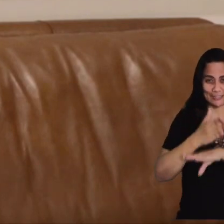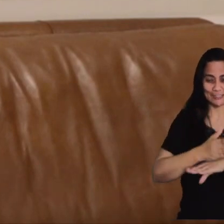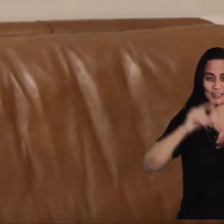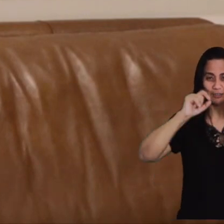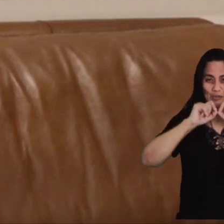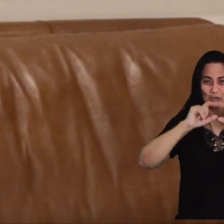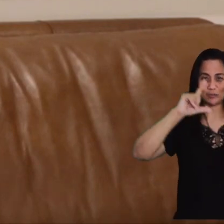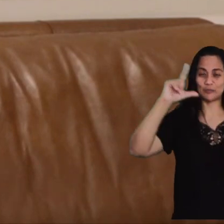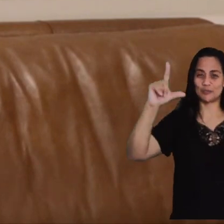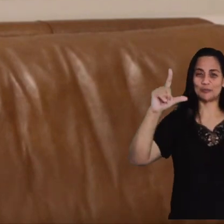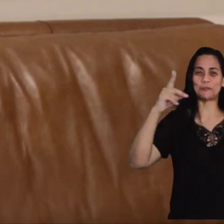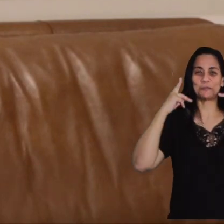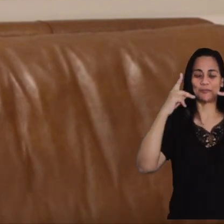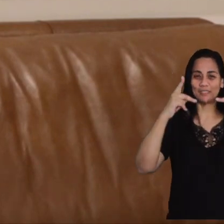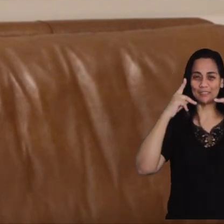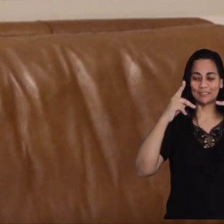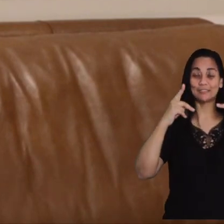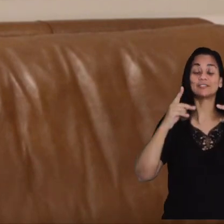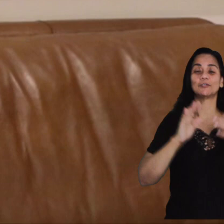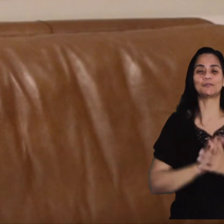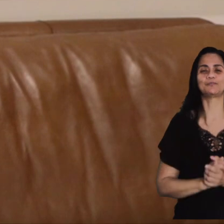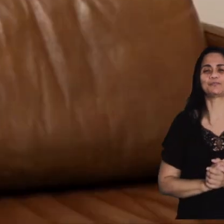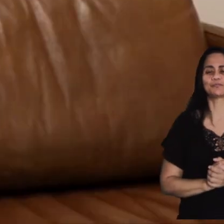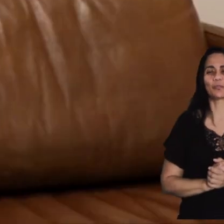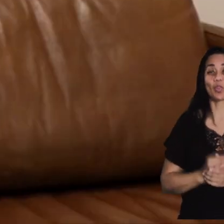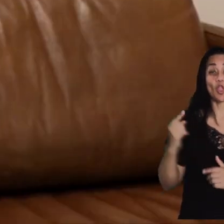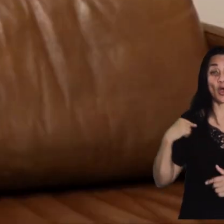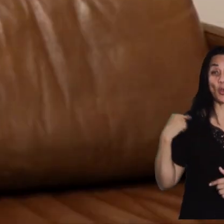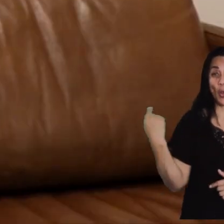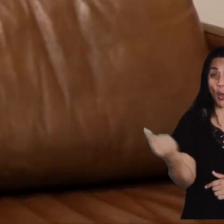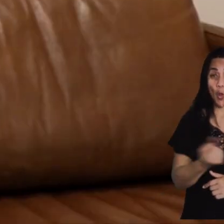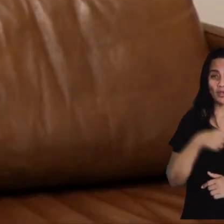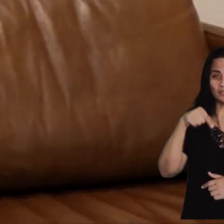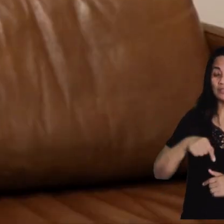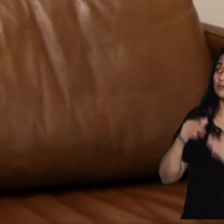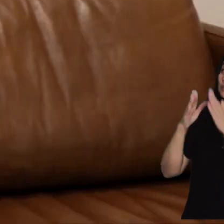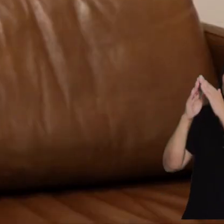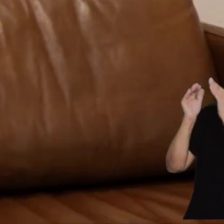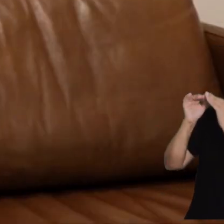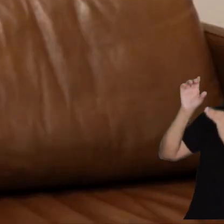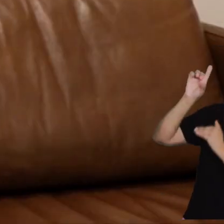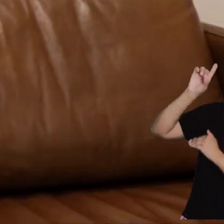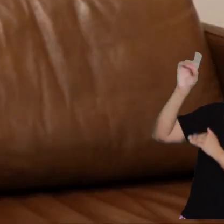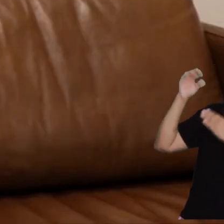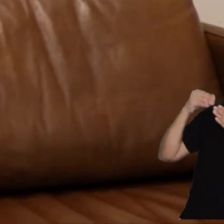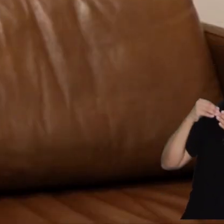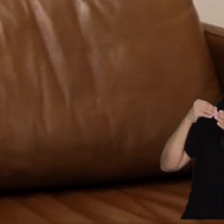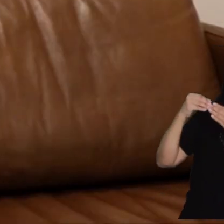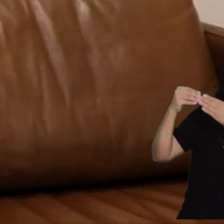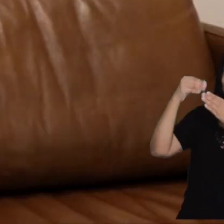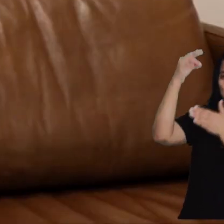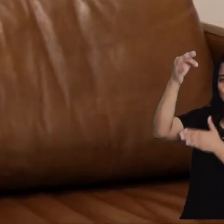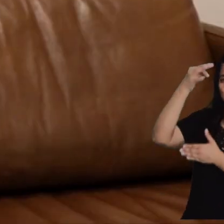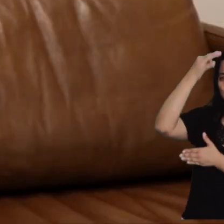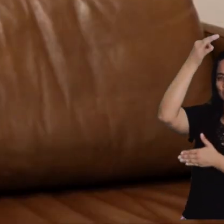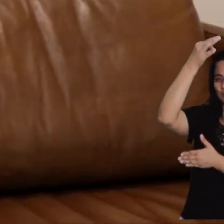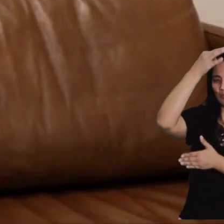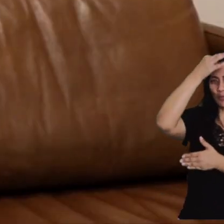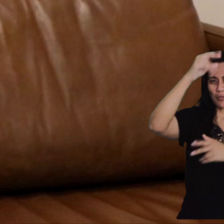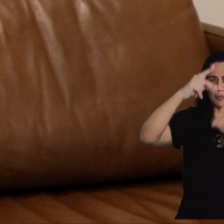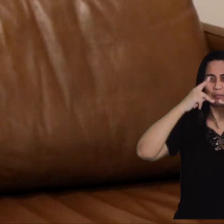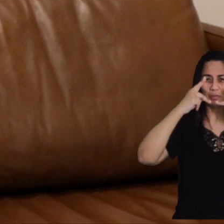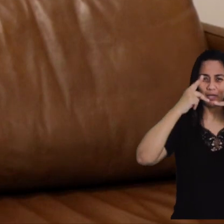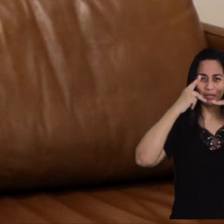agora acessando uma das nossas mensagens. Nós aqui buscamos ao Senhor direção do Espírito de Deus para